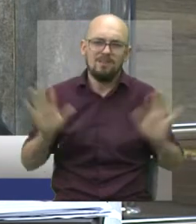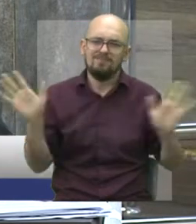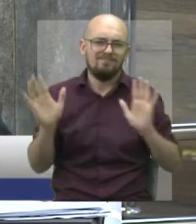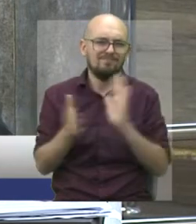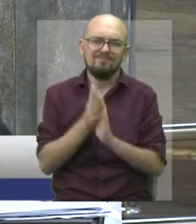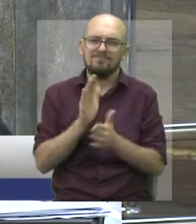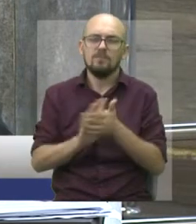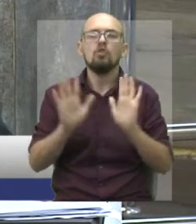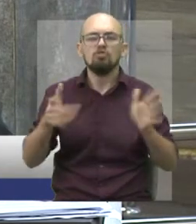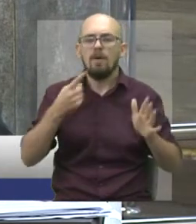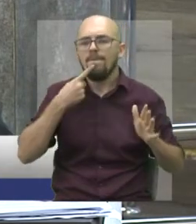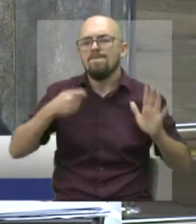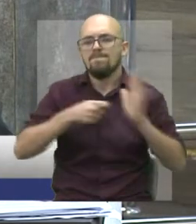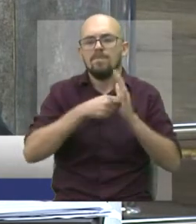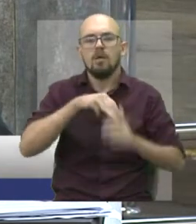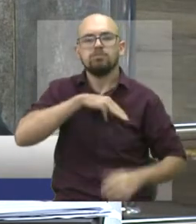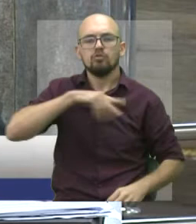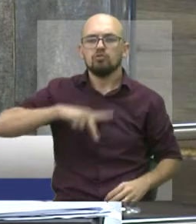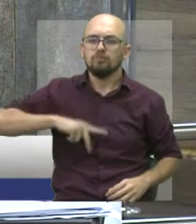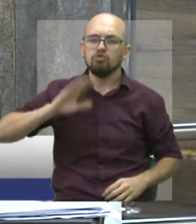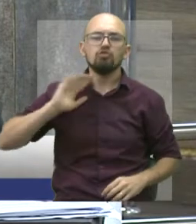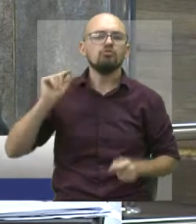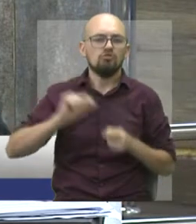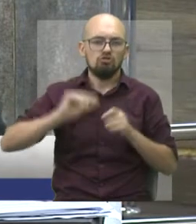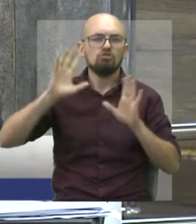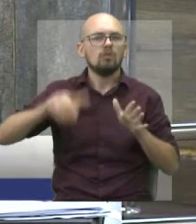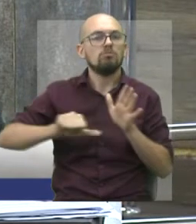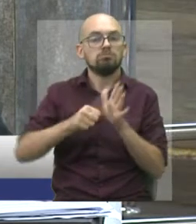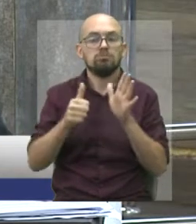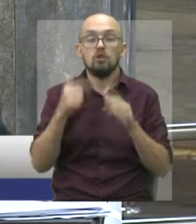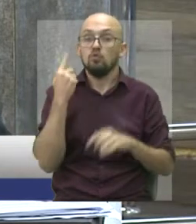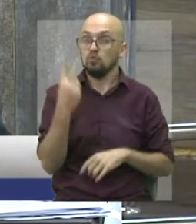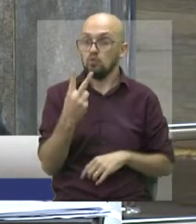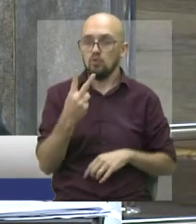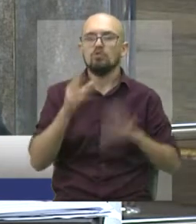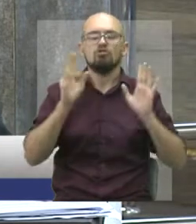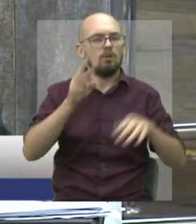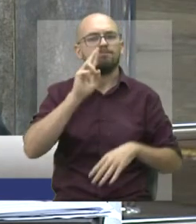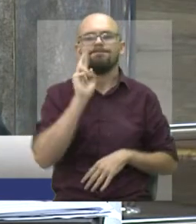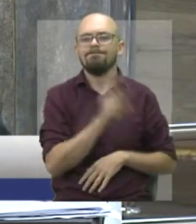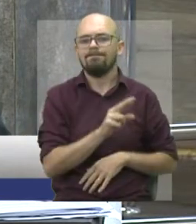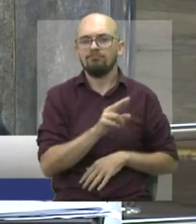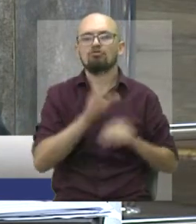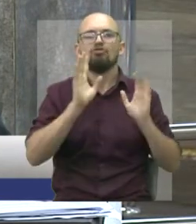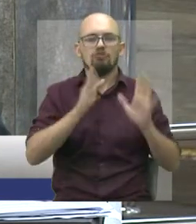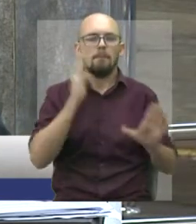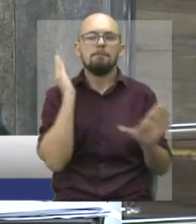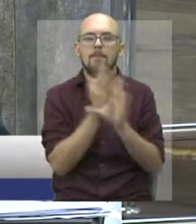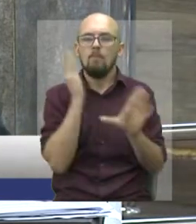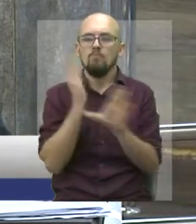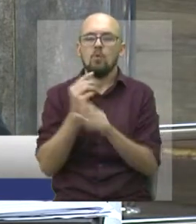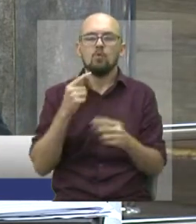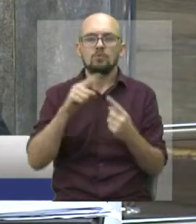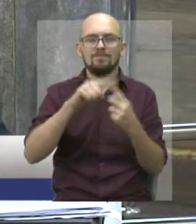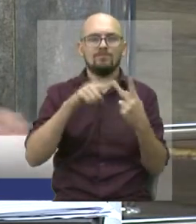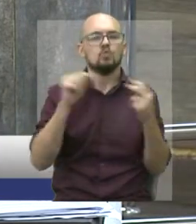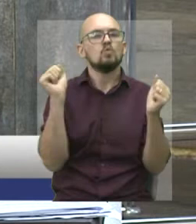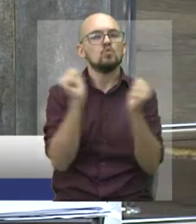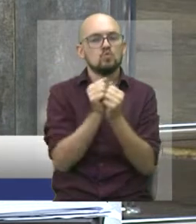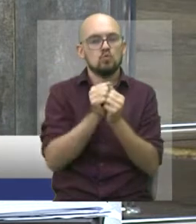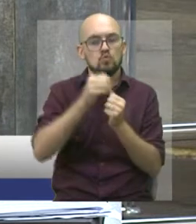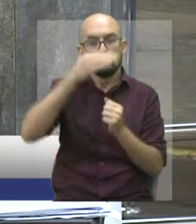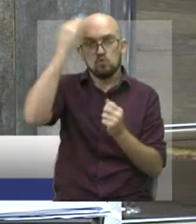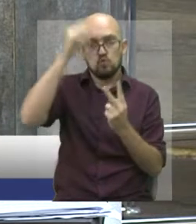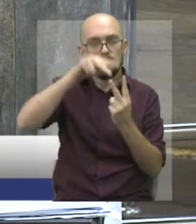algumas denúncias aí no Ministério Público, no qual duas já deu resultado, as duas junto com o Tuco Bauab, e três que eu estou sozinho